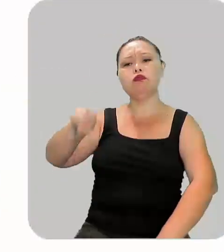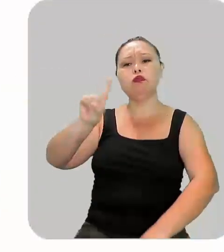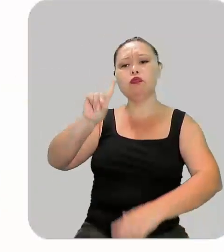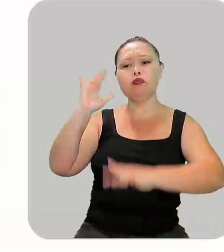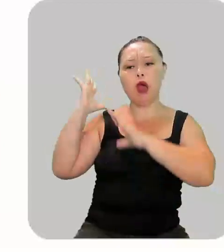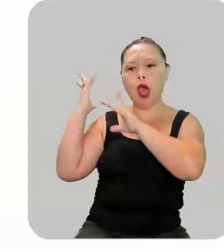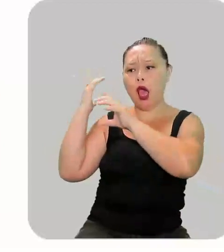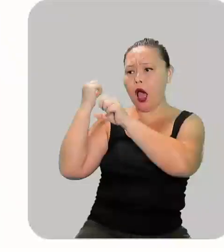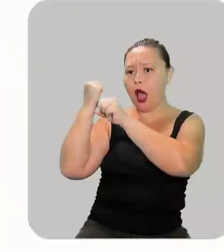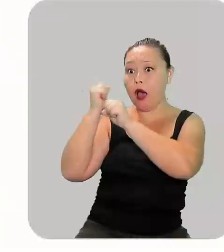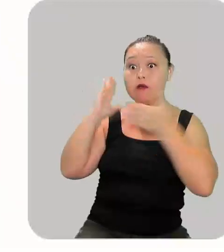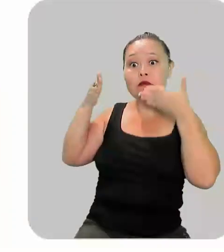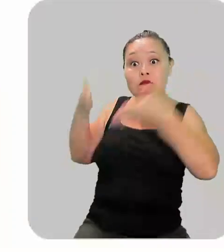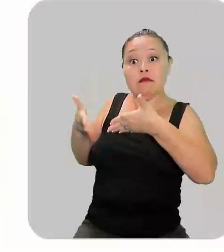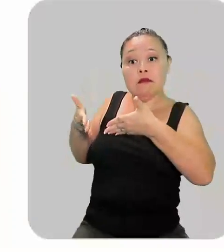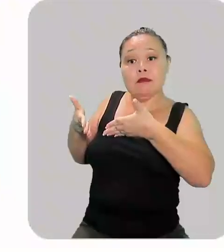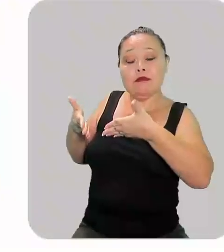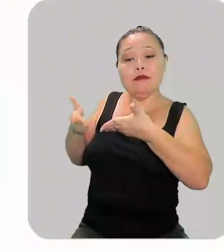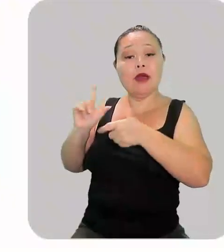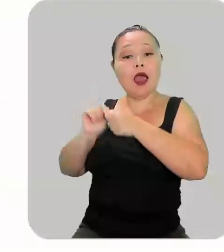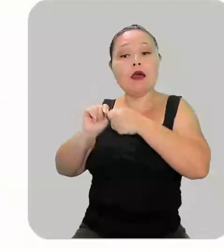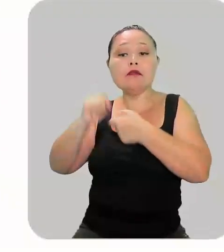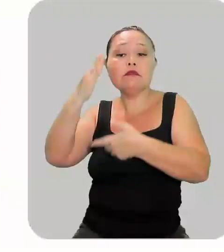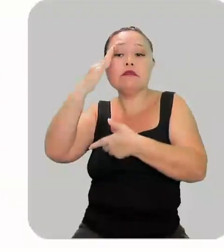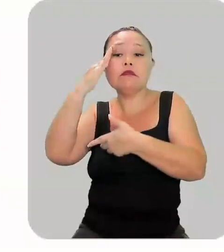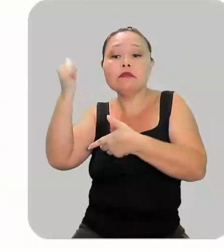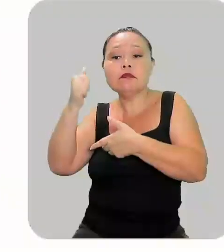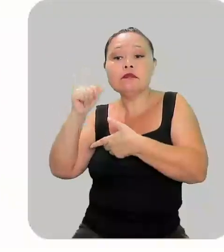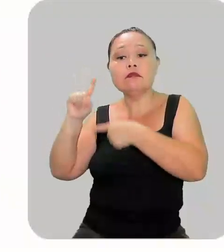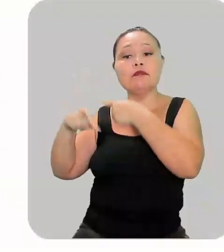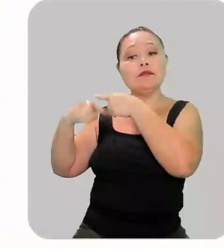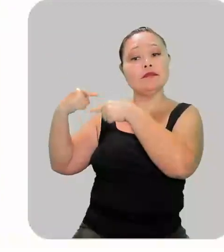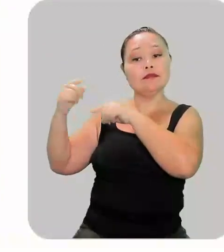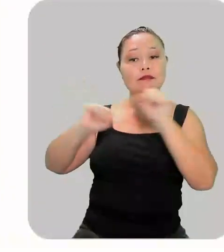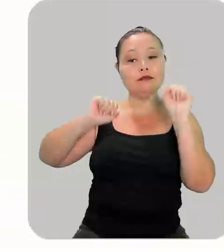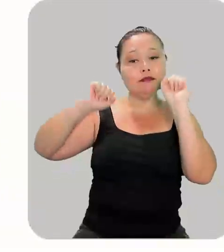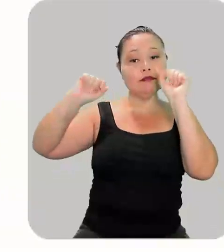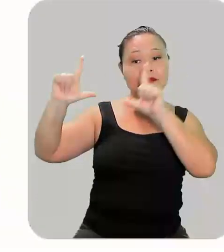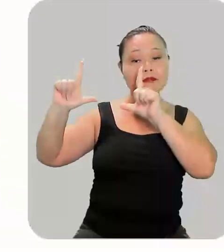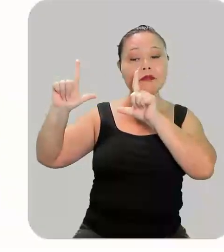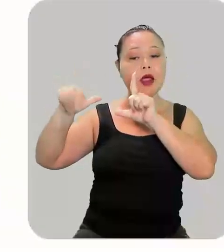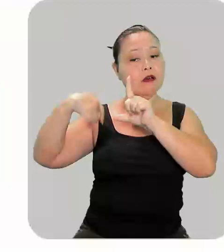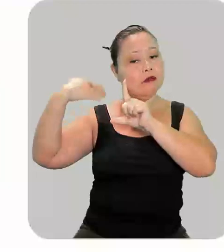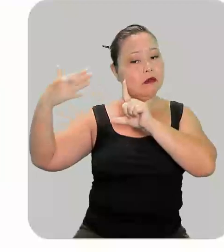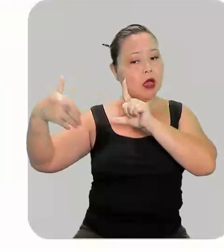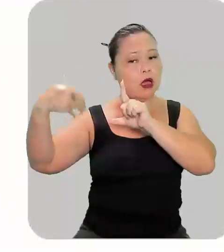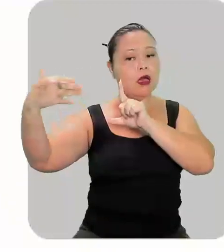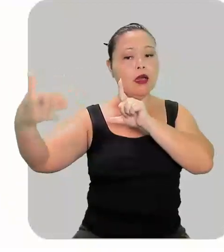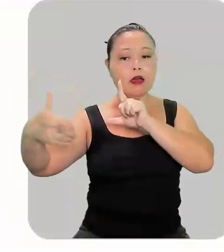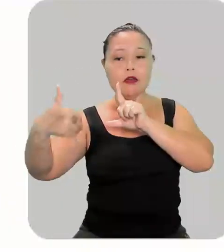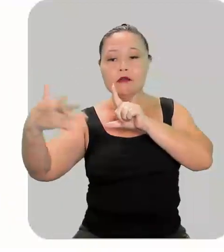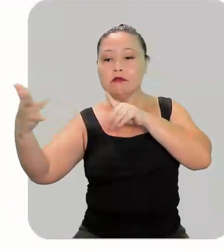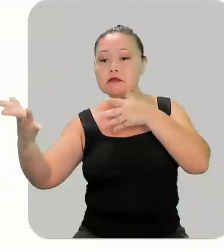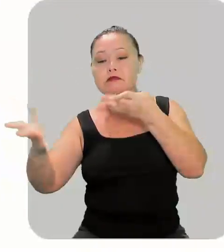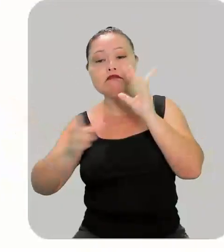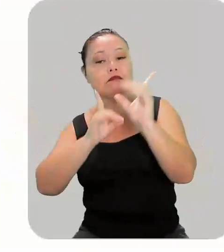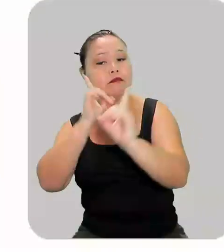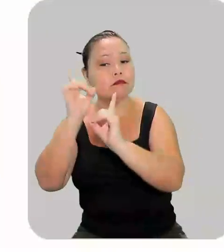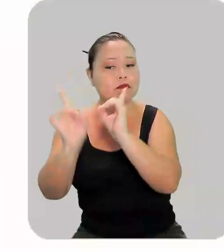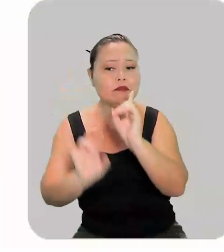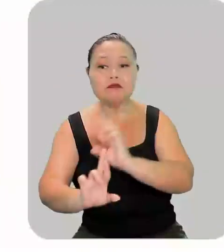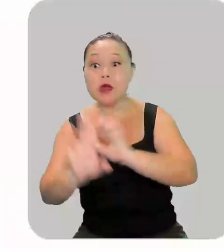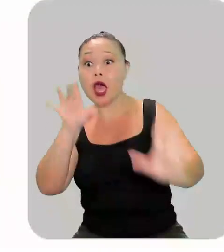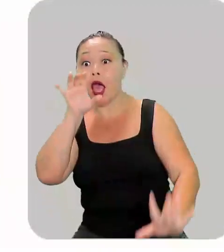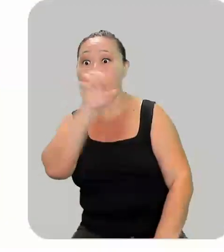da revisão, né? Isso. Olha aí, uma vez você sabendo esse slide aqui, você vai longe aí, já com uma dinâmica diferenciada,